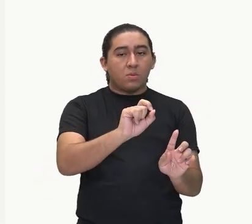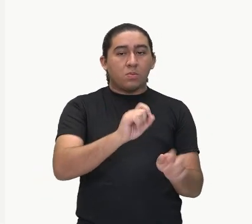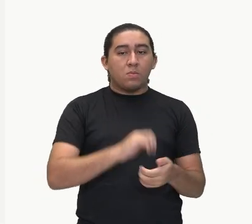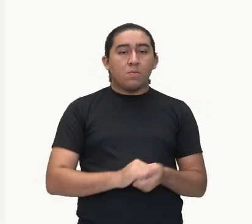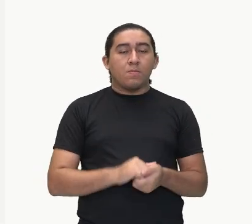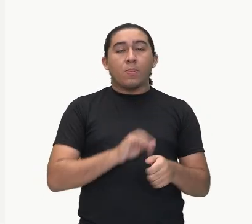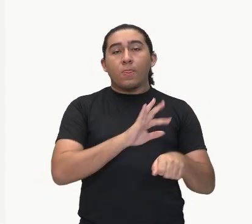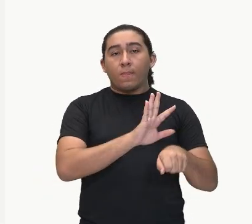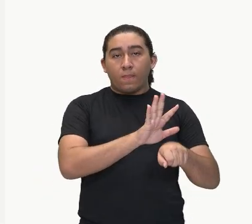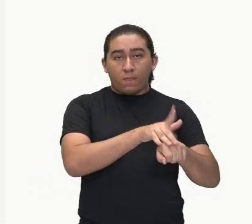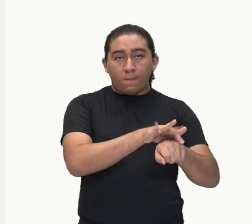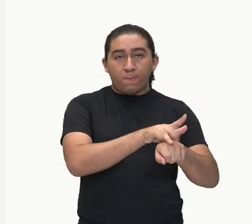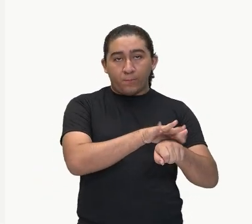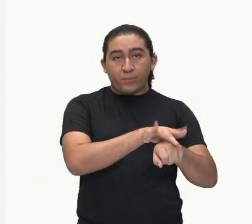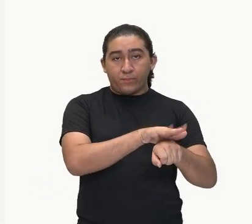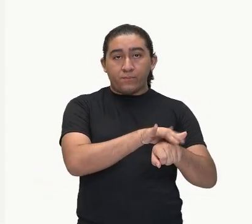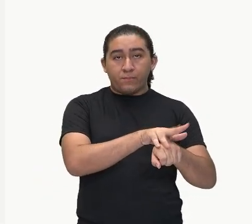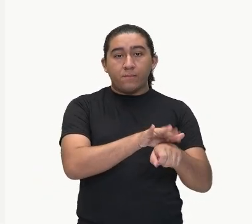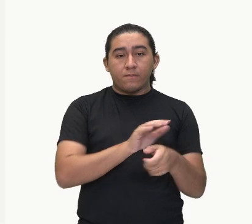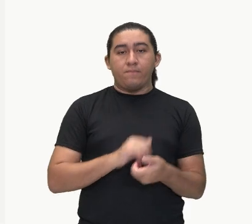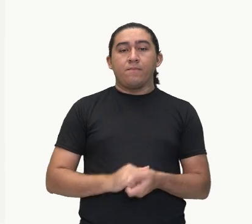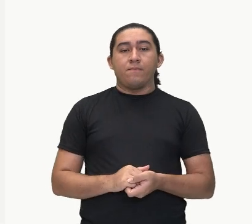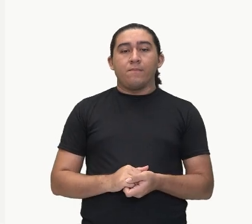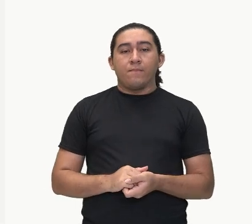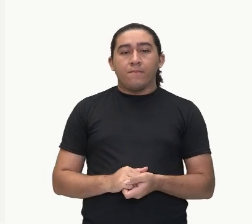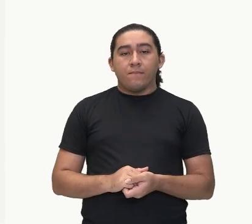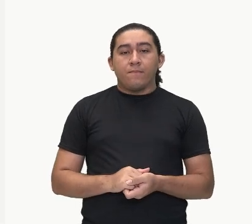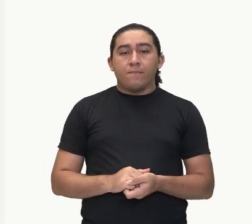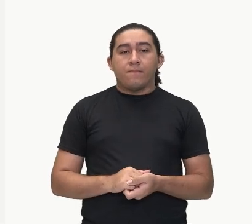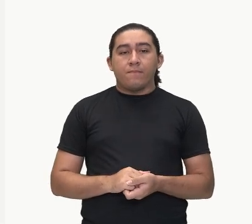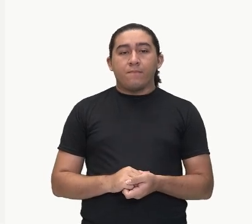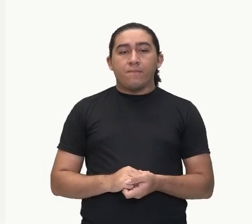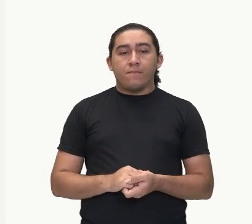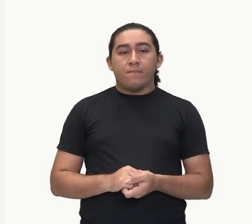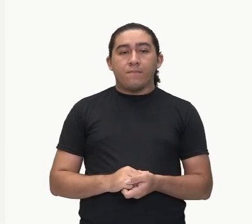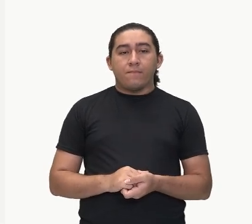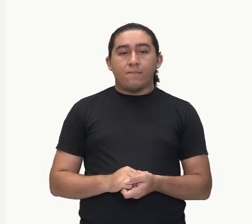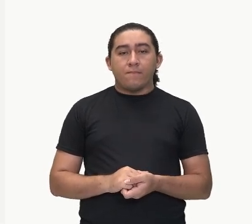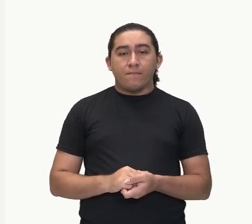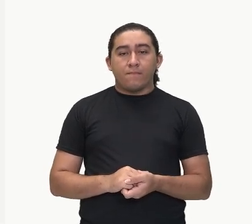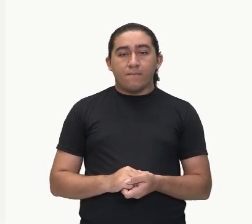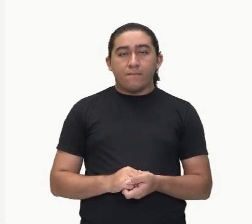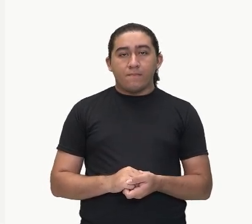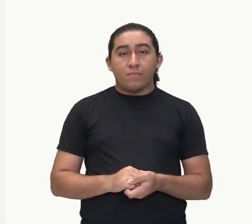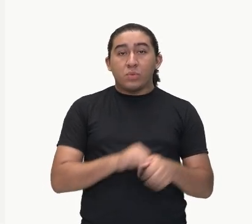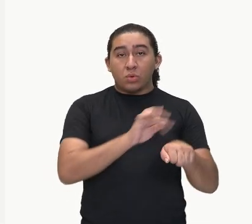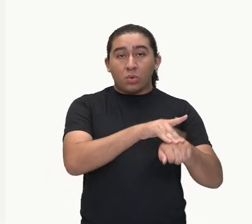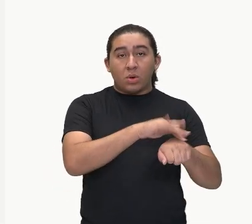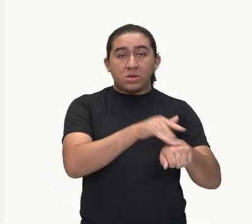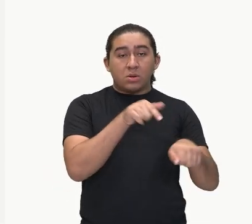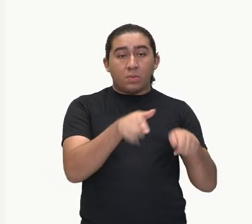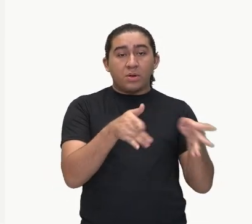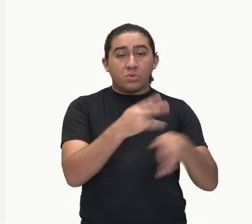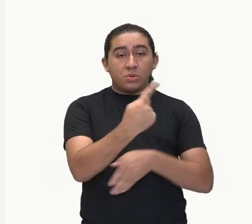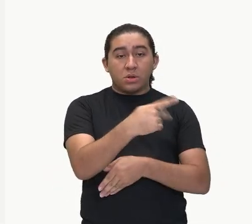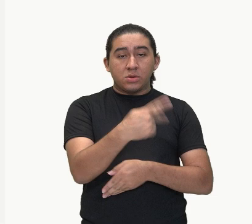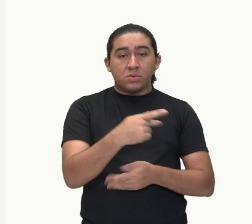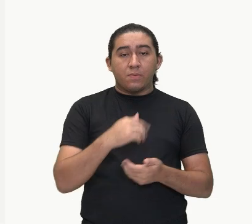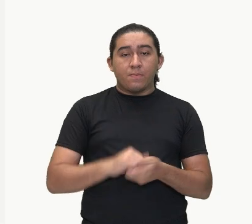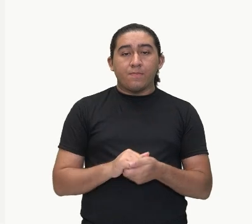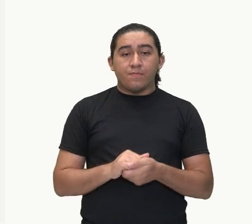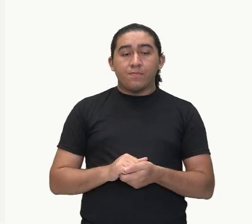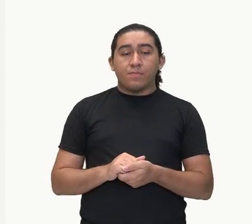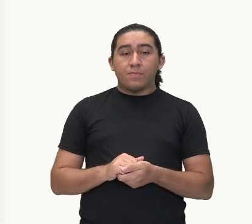vão falar sobre doenças, né, principalmente doenças daquela época. Linguagem